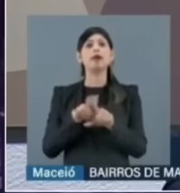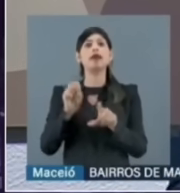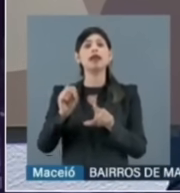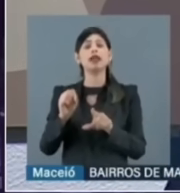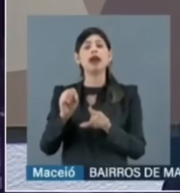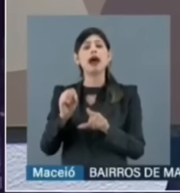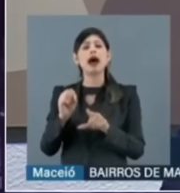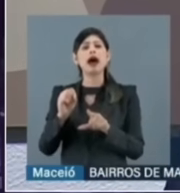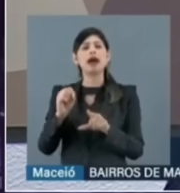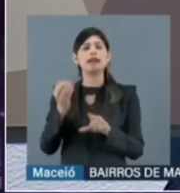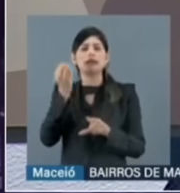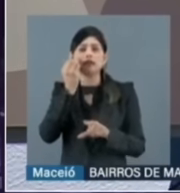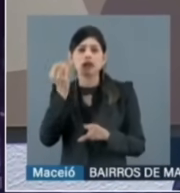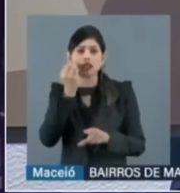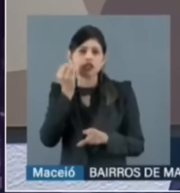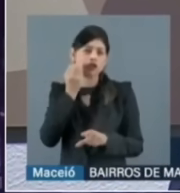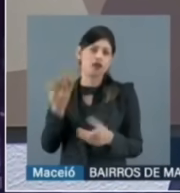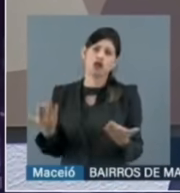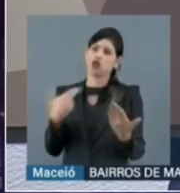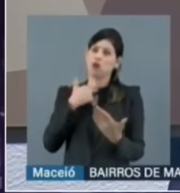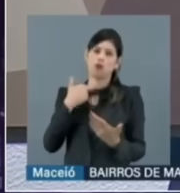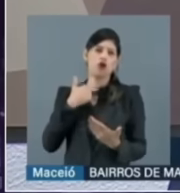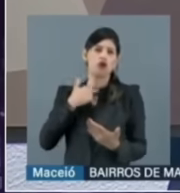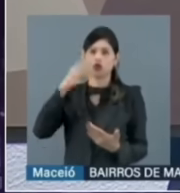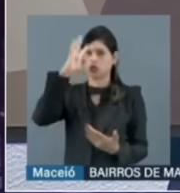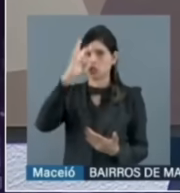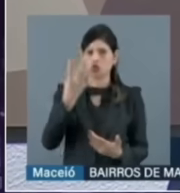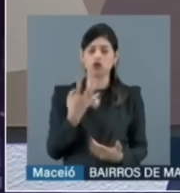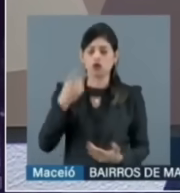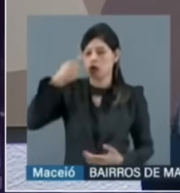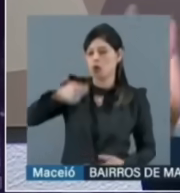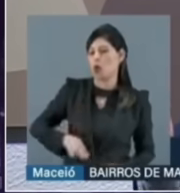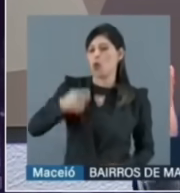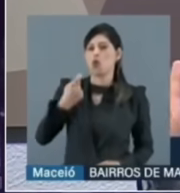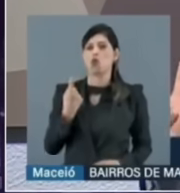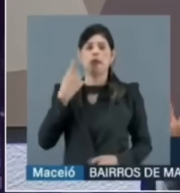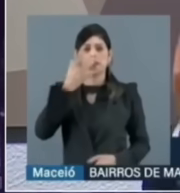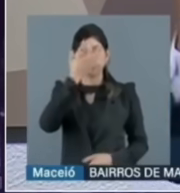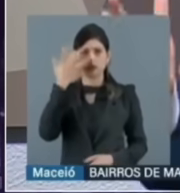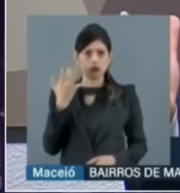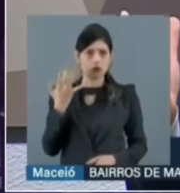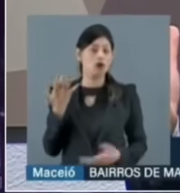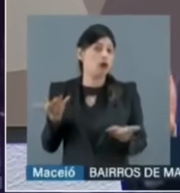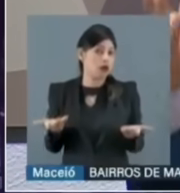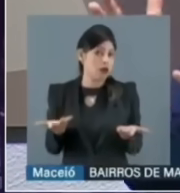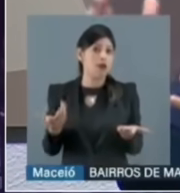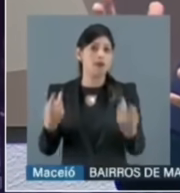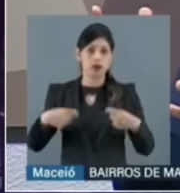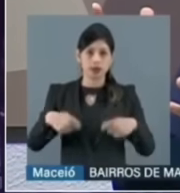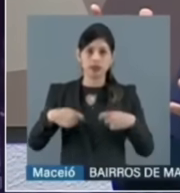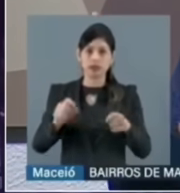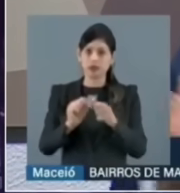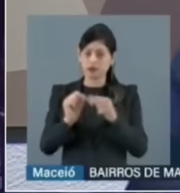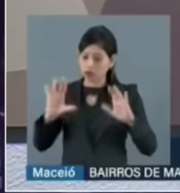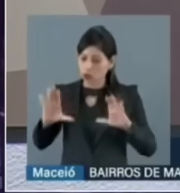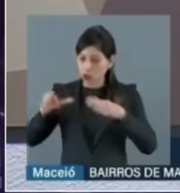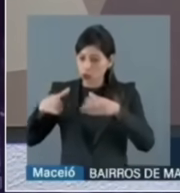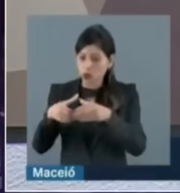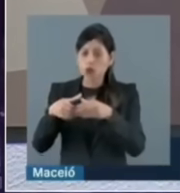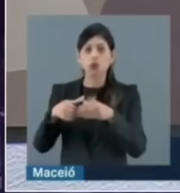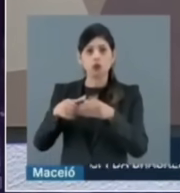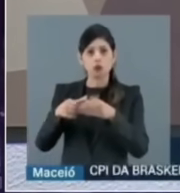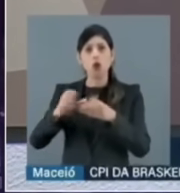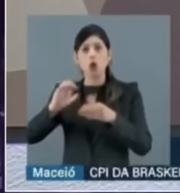excepcionalíssimas não pode se dar por decisões monocráticas ou seja para fazer colegiados para